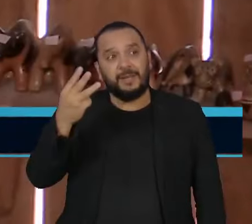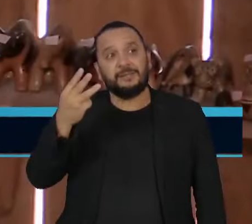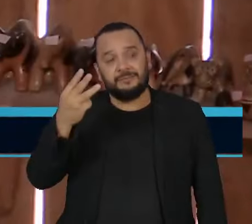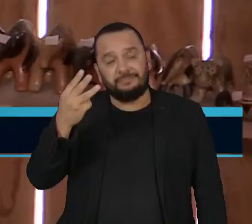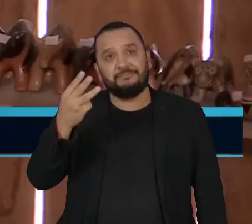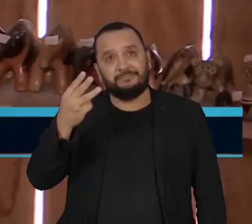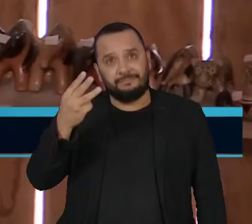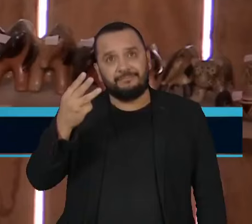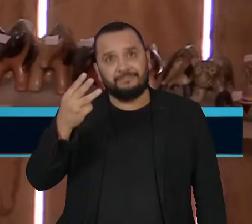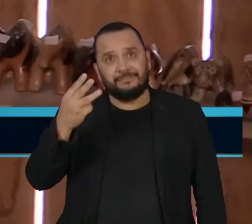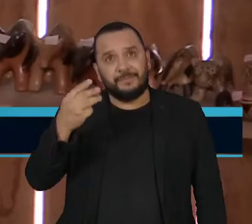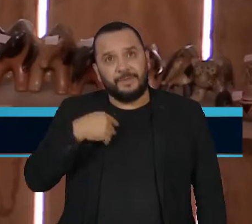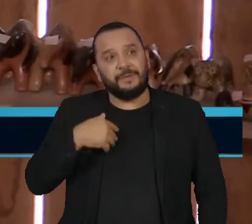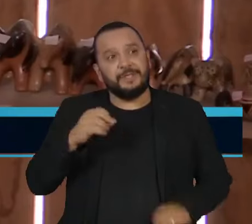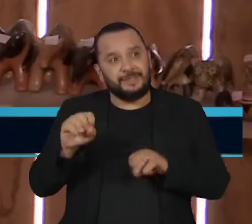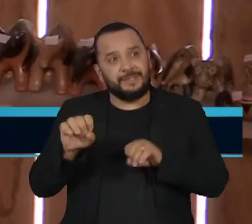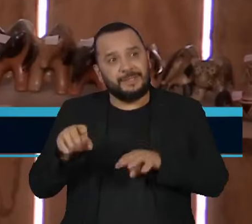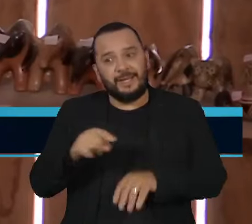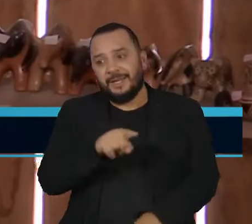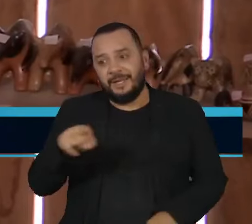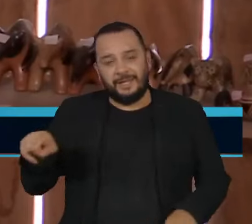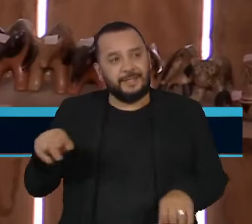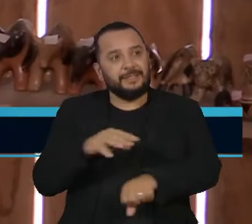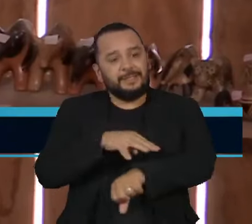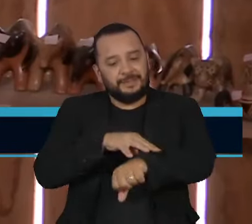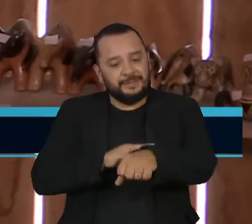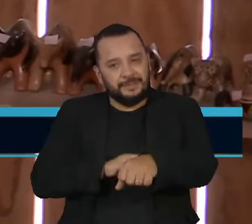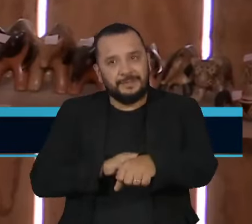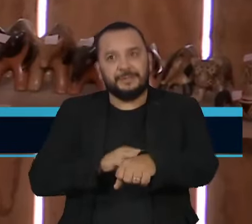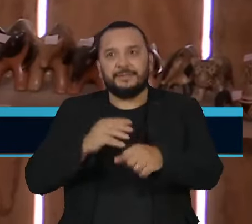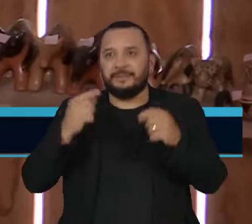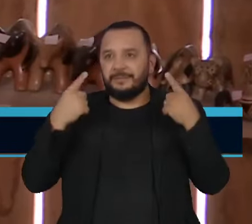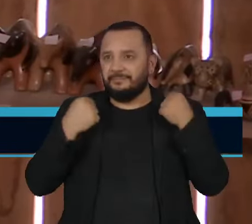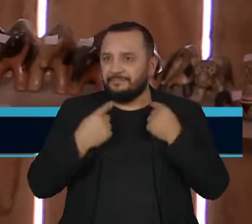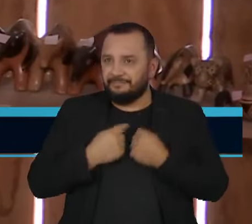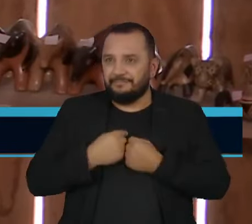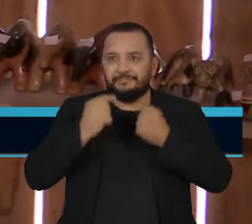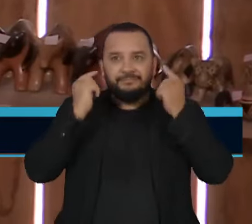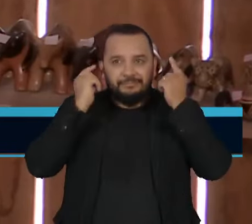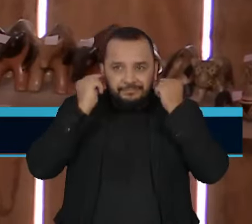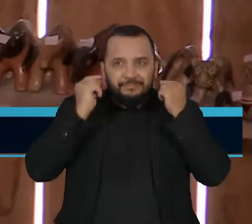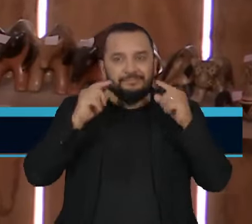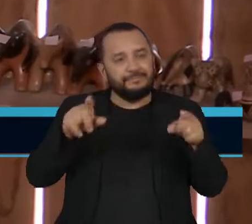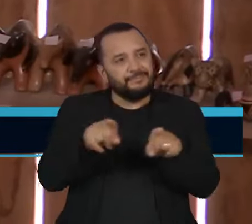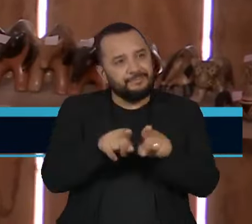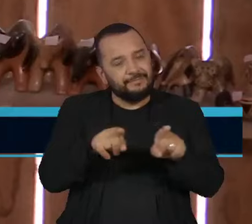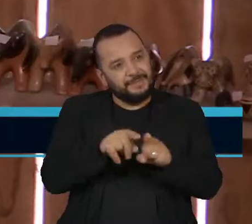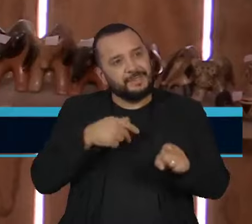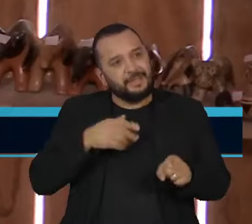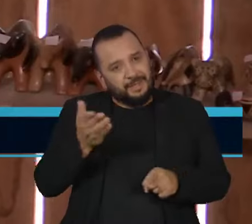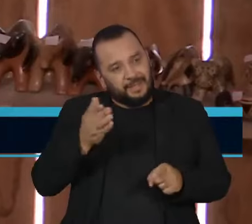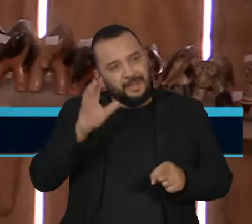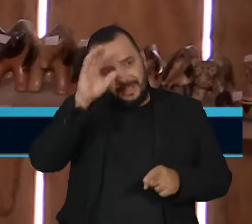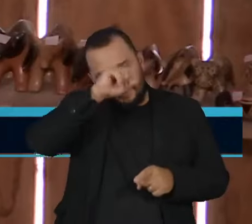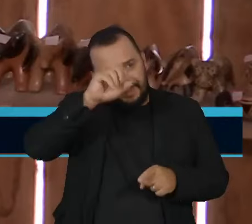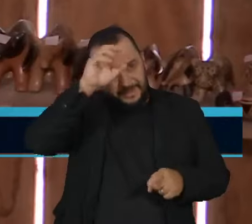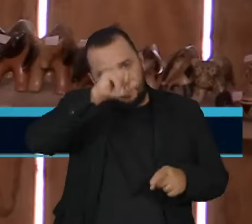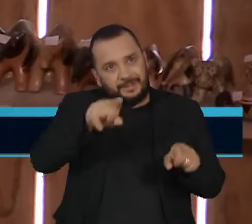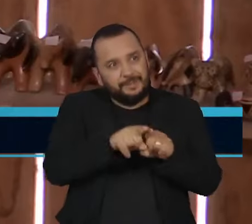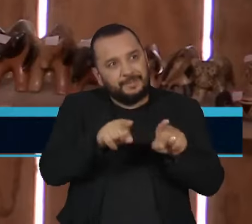ela aprender a fazer também pulseira, né? E como hoje em dia, para ela estudar também, para ela